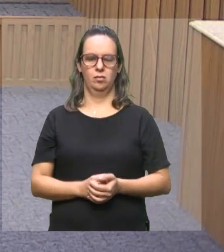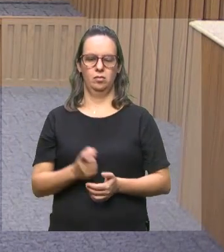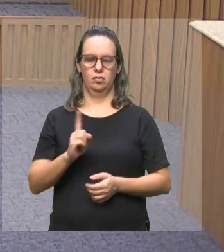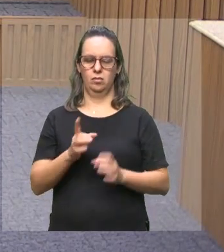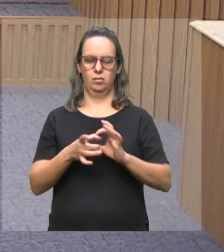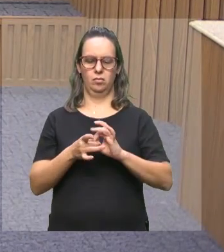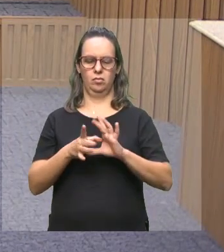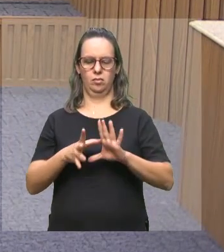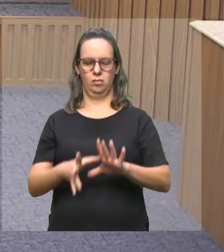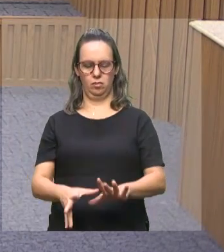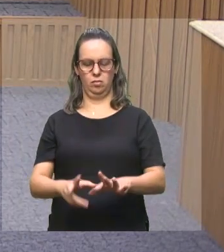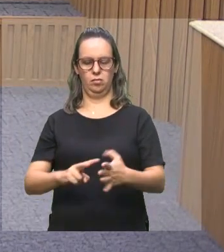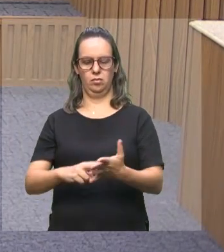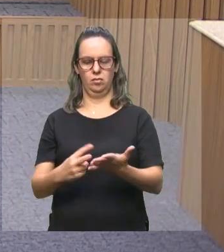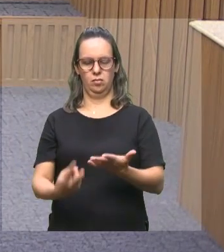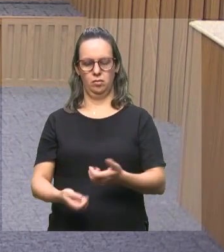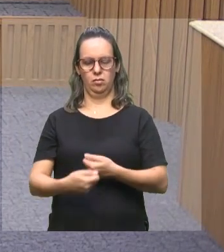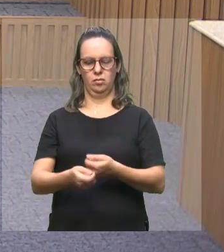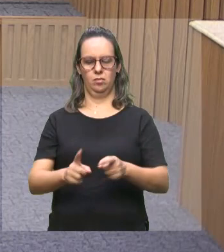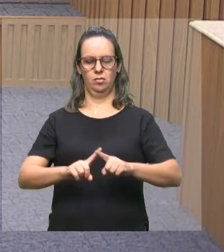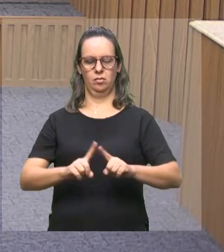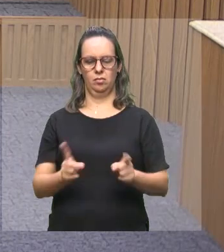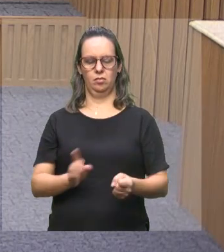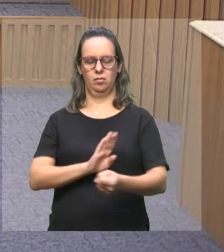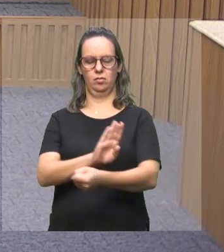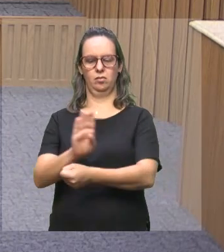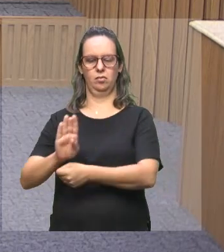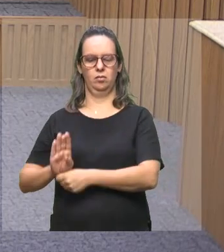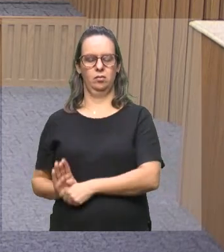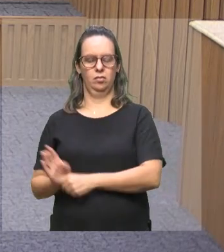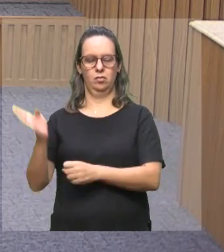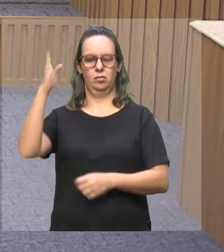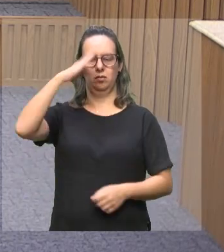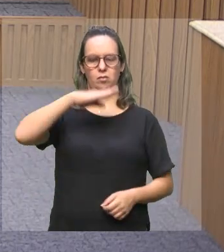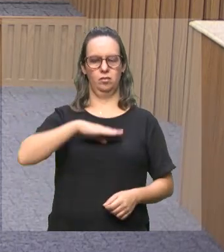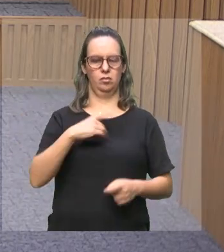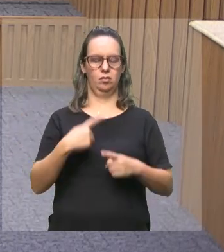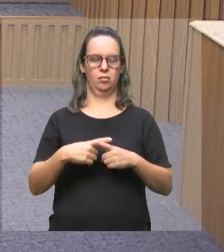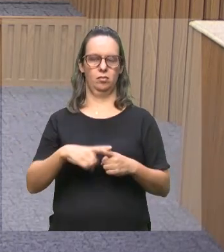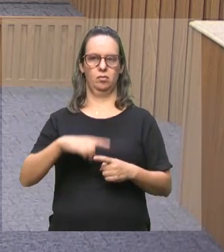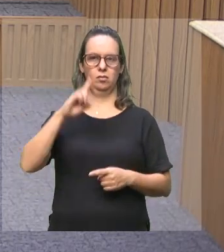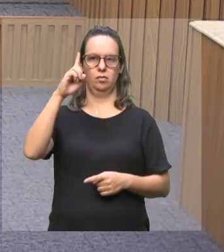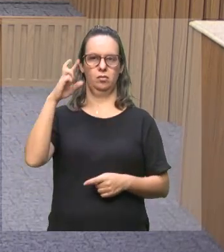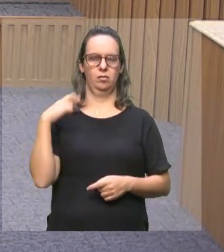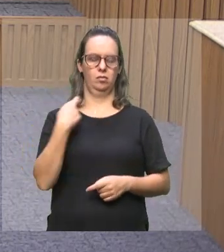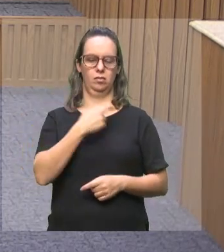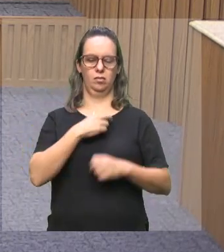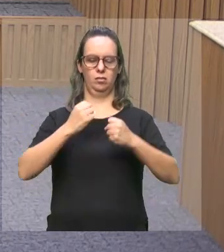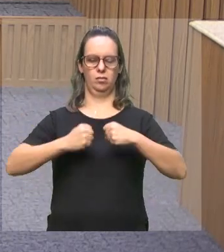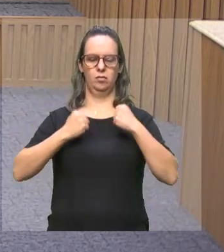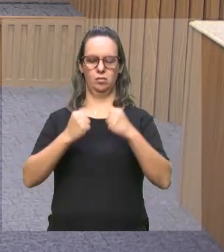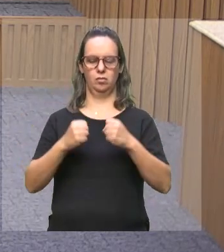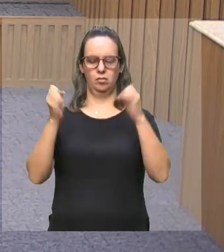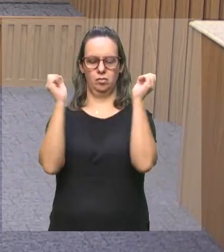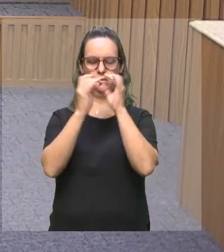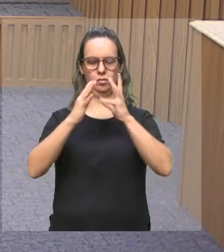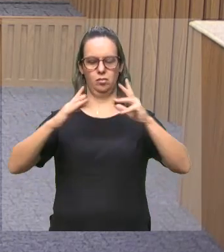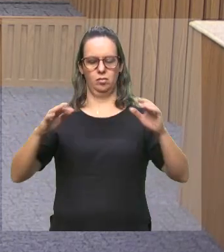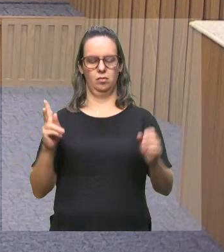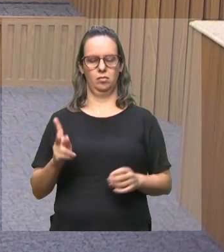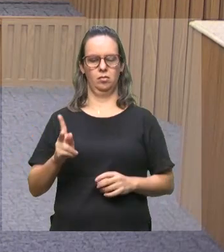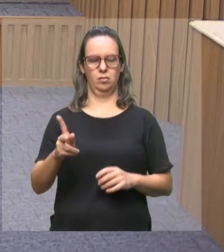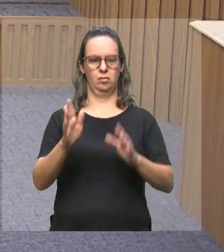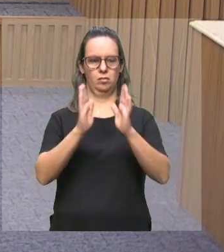nos deixe cair em tentação, mas nos livre do mal, pois teu é o reino, o poder e a glória para todo sempre.